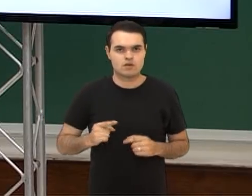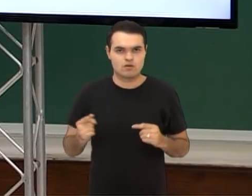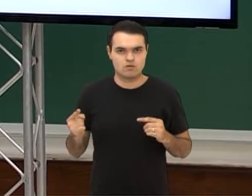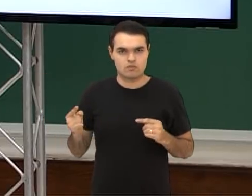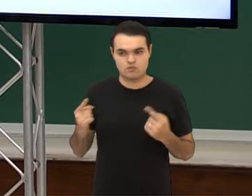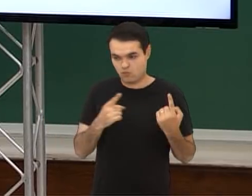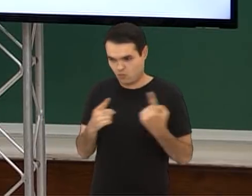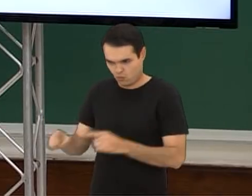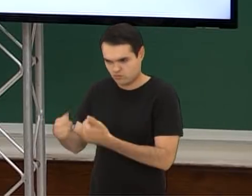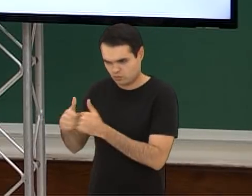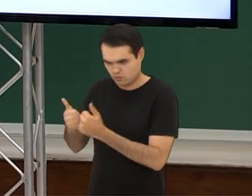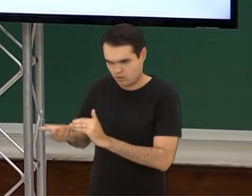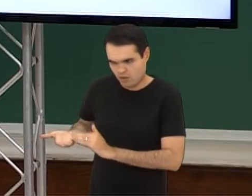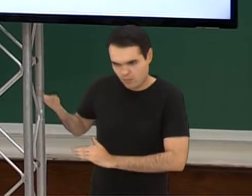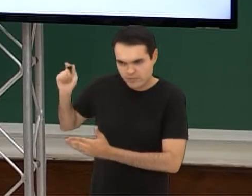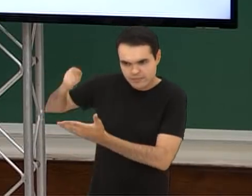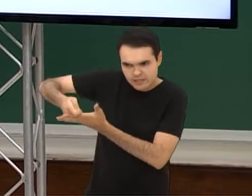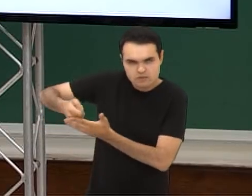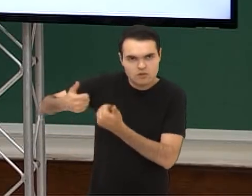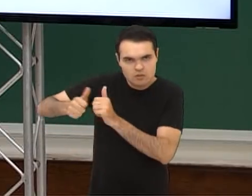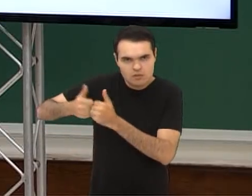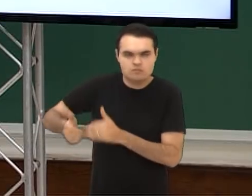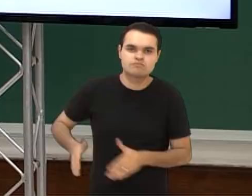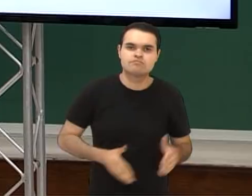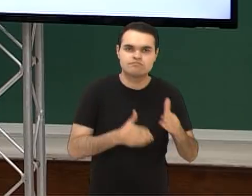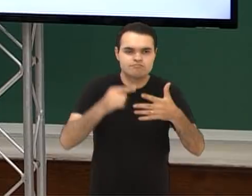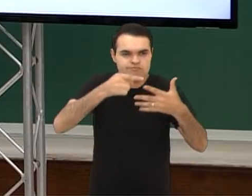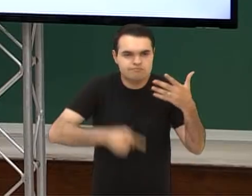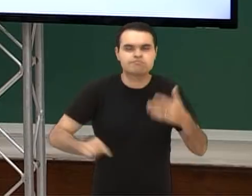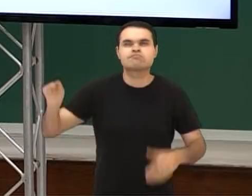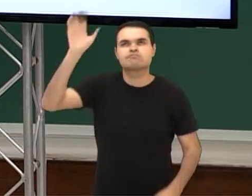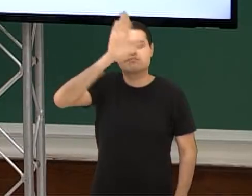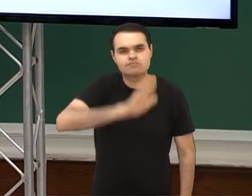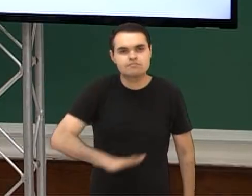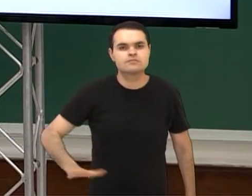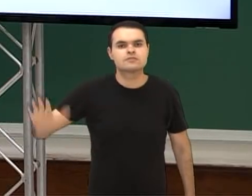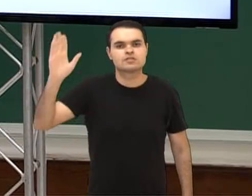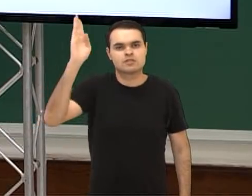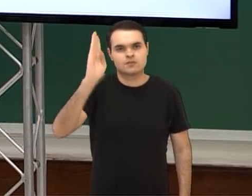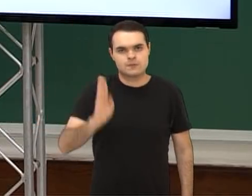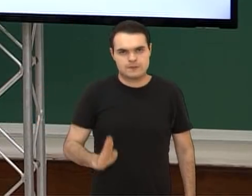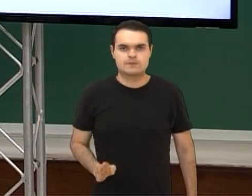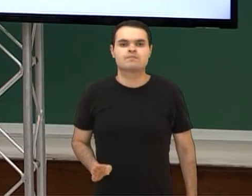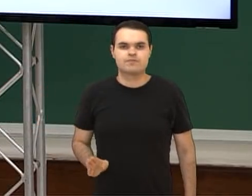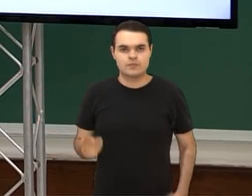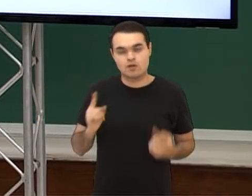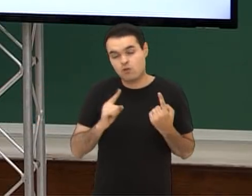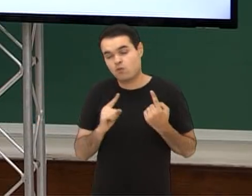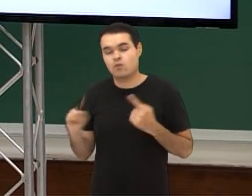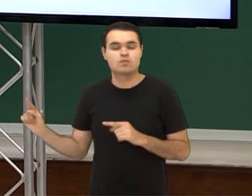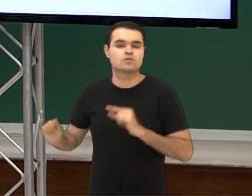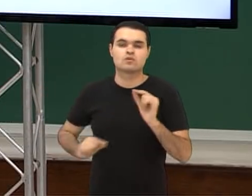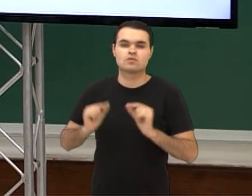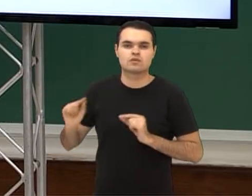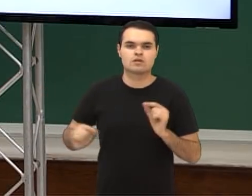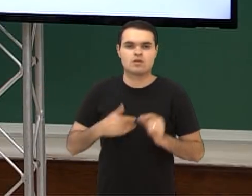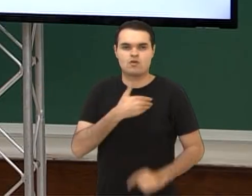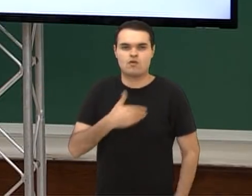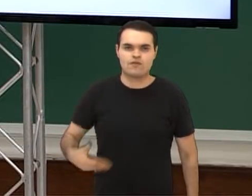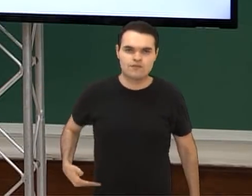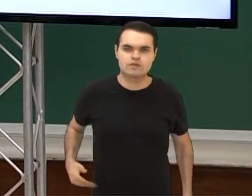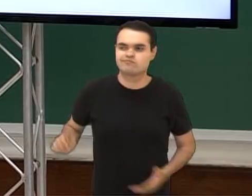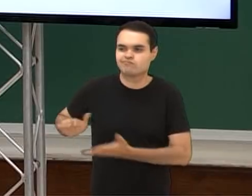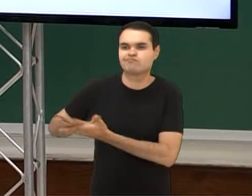aumento da passagem de ônibus em São Paulo para manifestações do país inteiro, voltadas principalmente a protestar contra o governo e